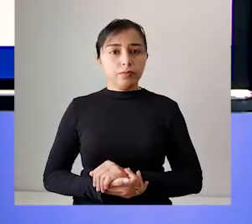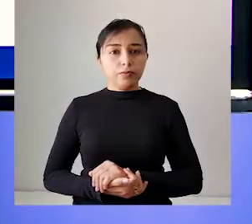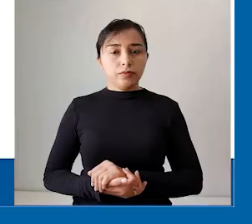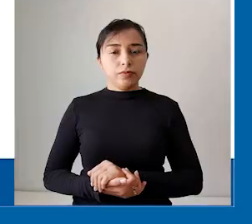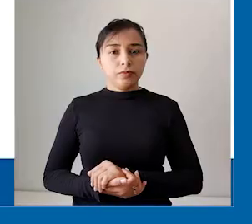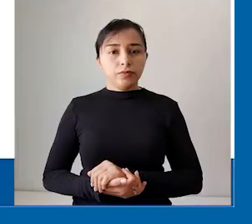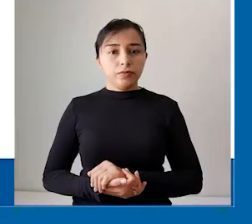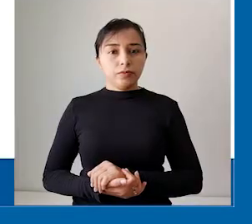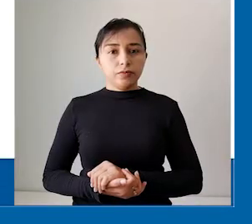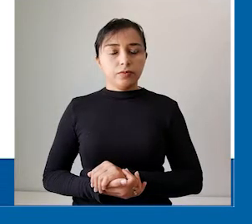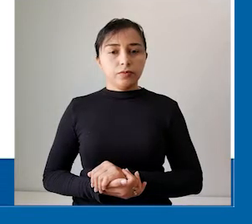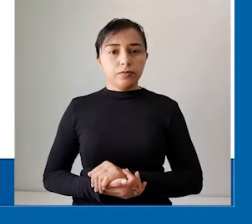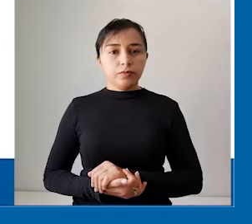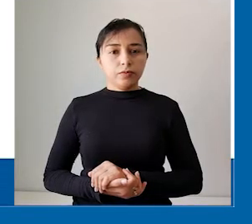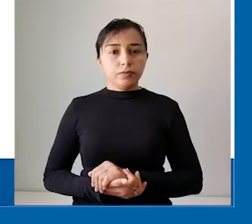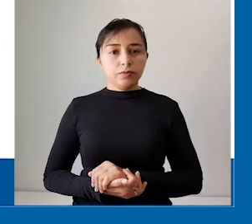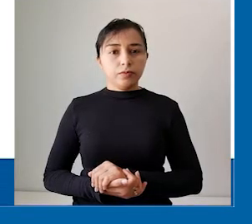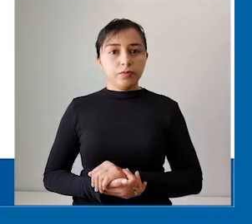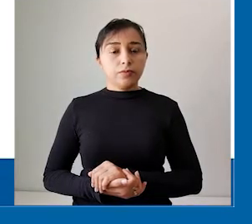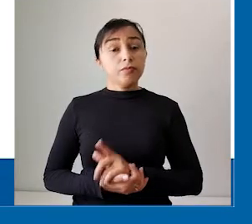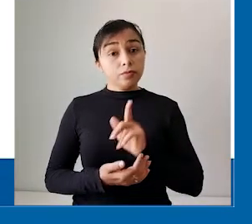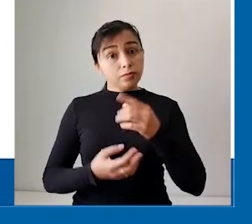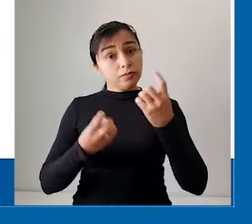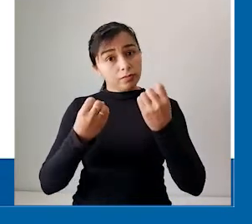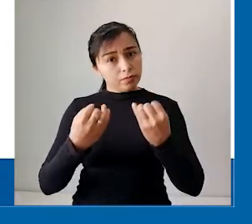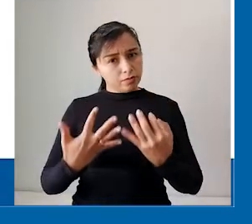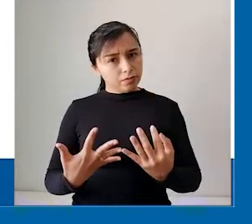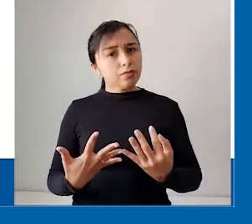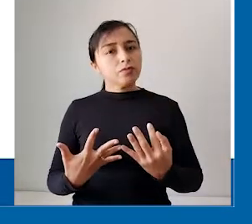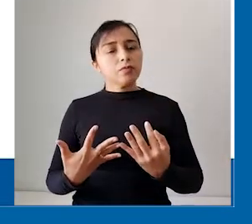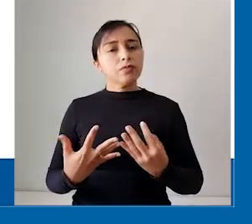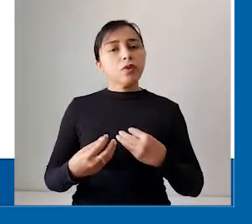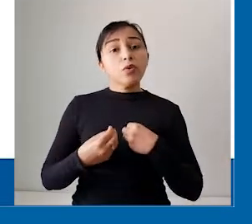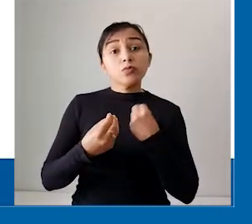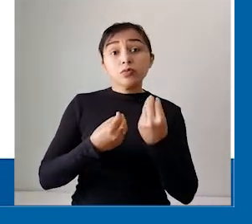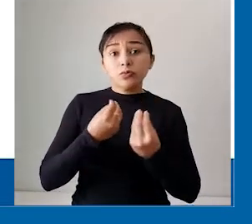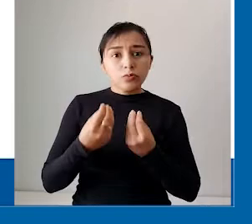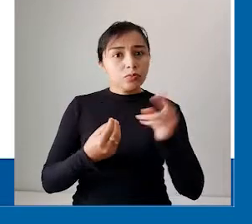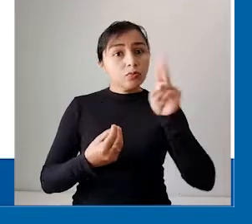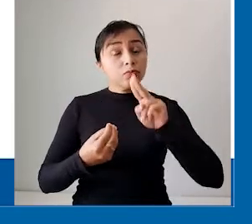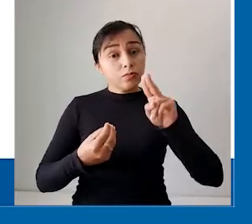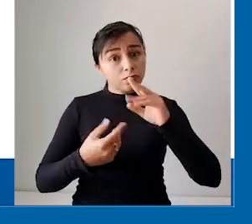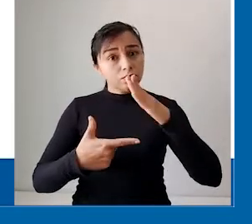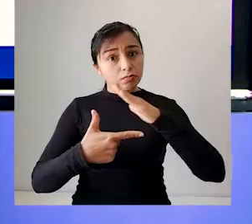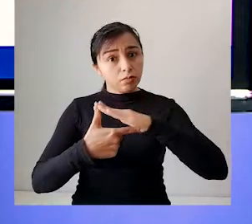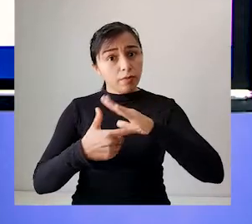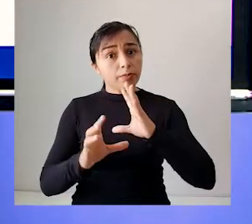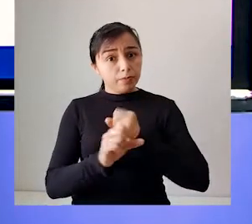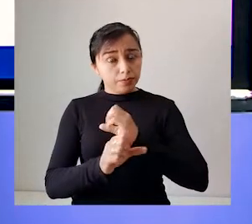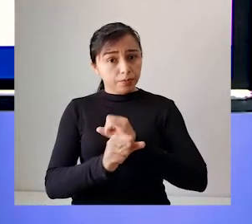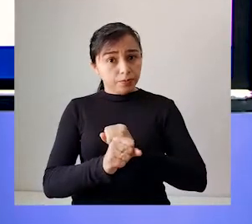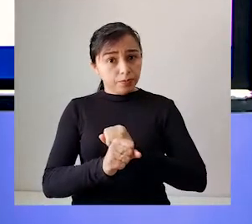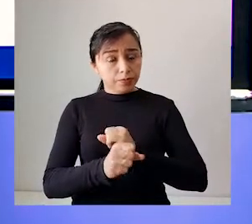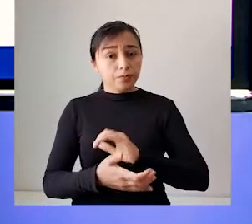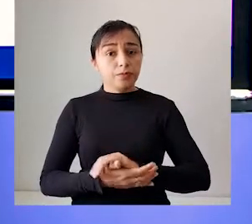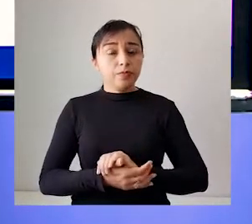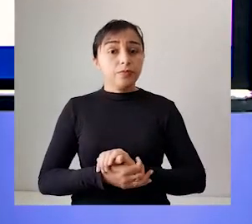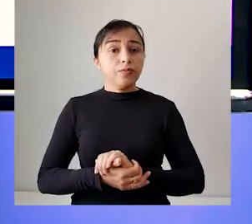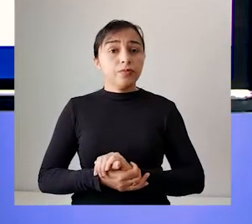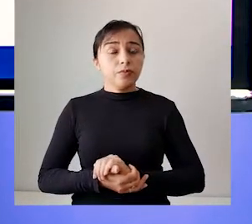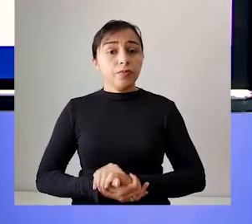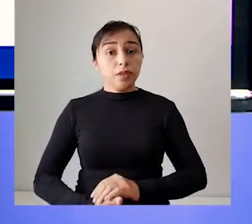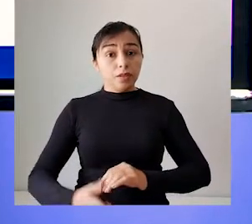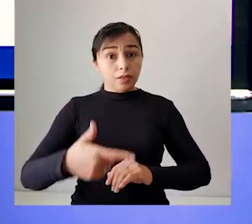E aqui seria basicamente a explicação de como funciona essa ideia. Veja só, o quadrado